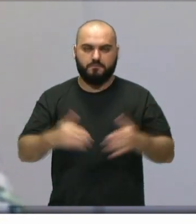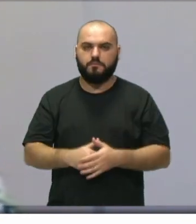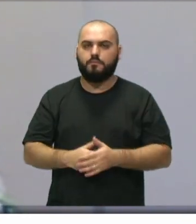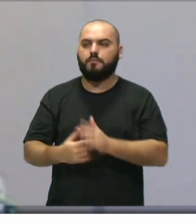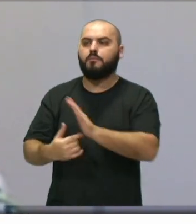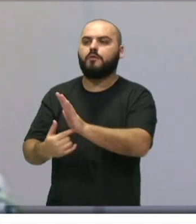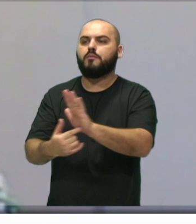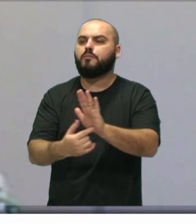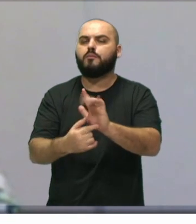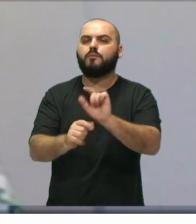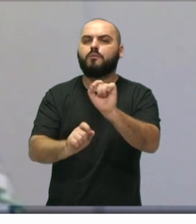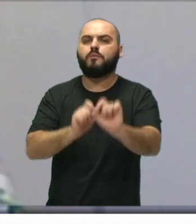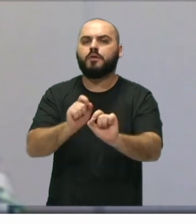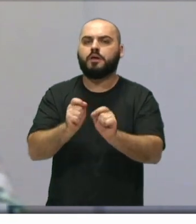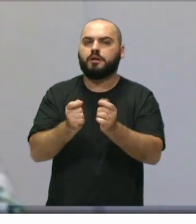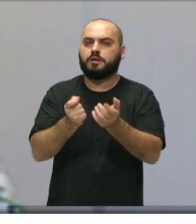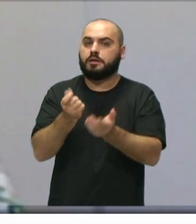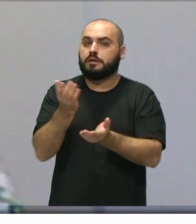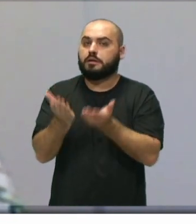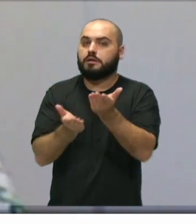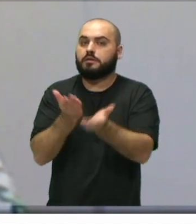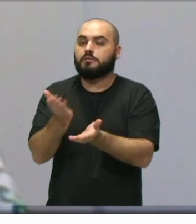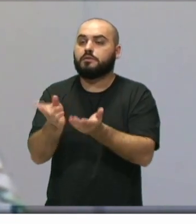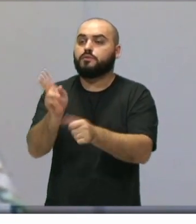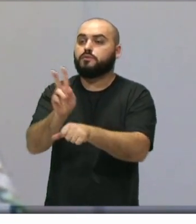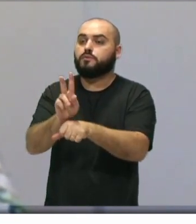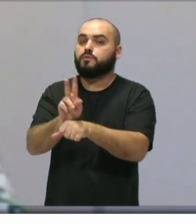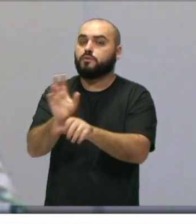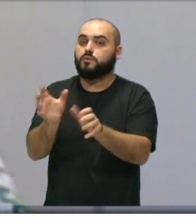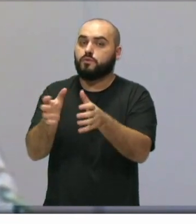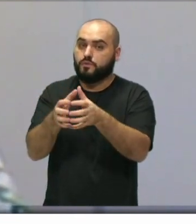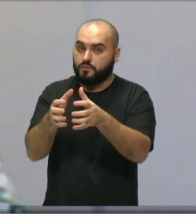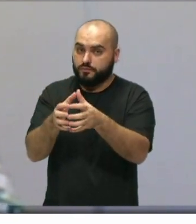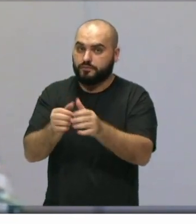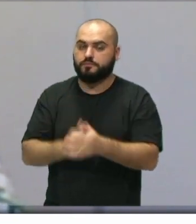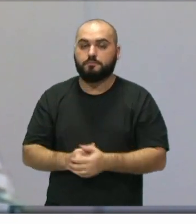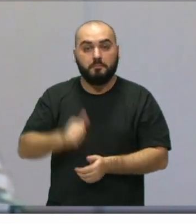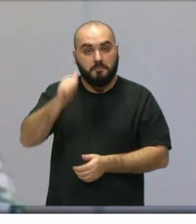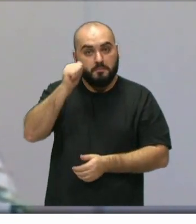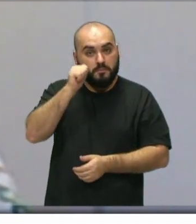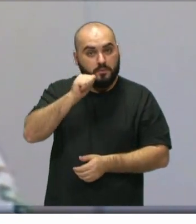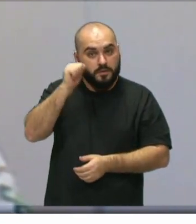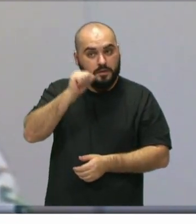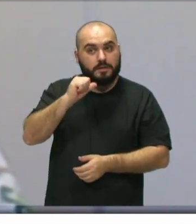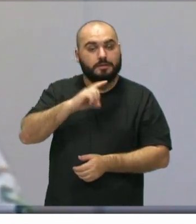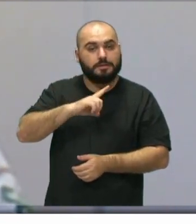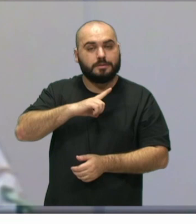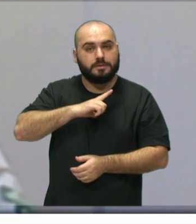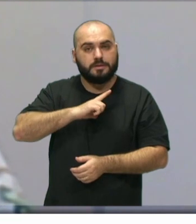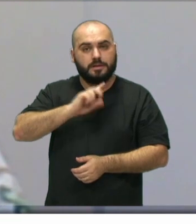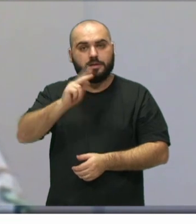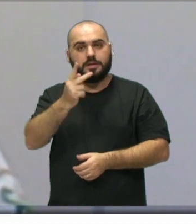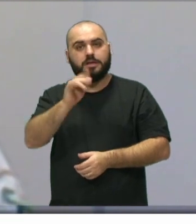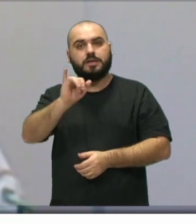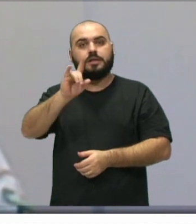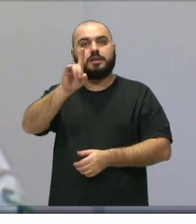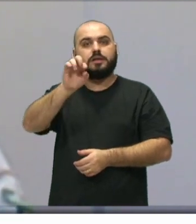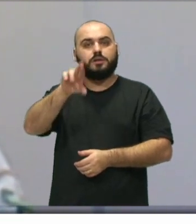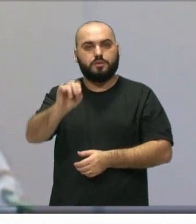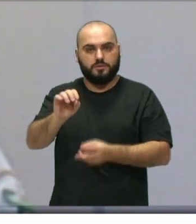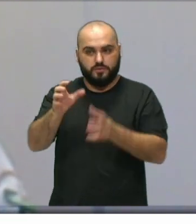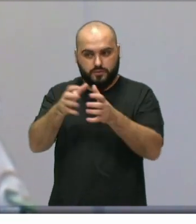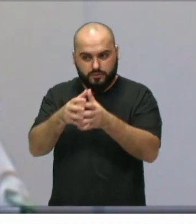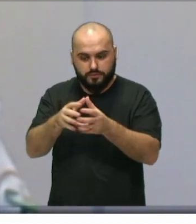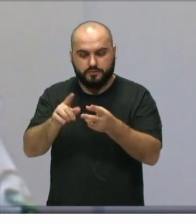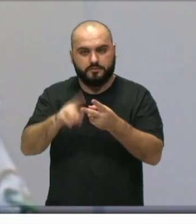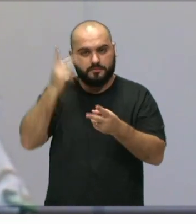oferecíamos tratamento e cuidado em grupo, e essas mulheres recebiam hidroterapia em grupo, psicoterapia em